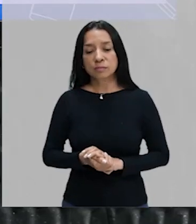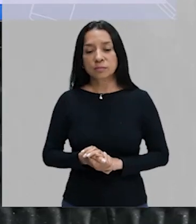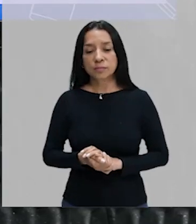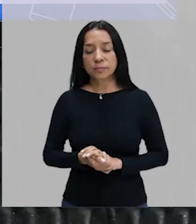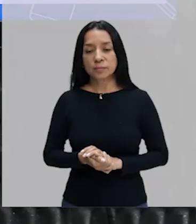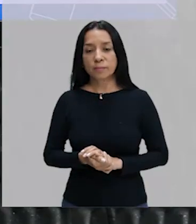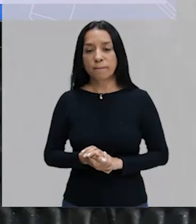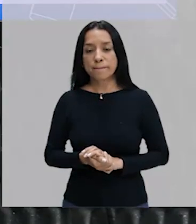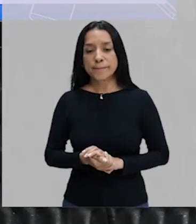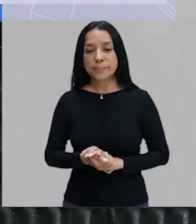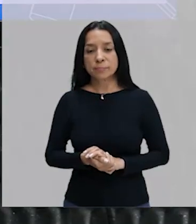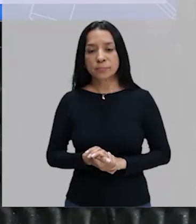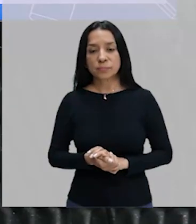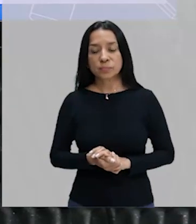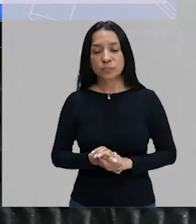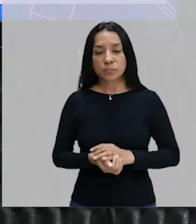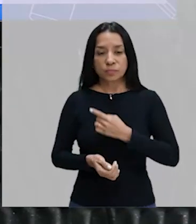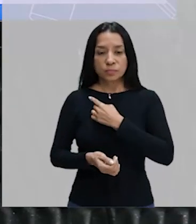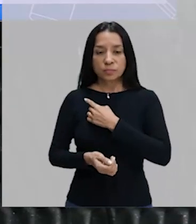as eras